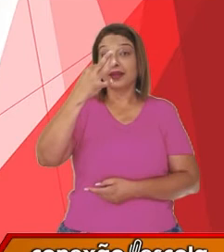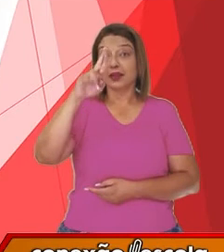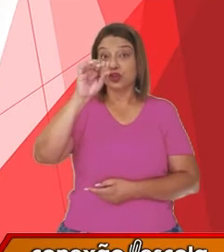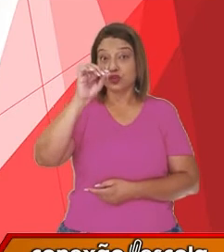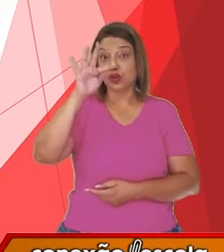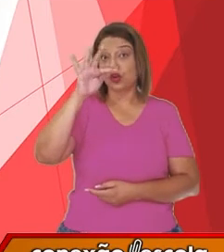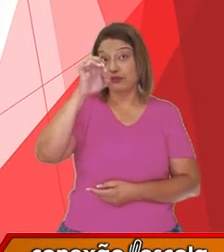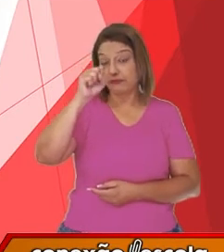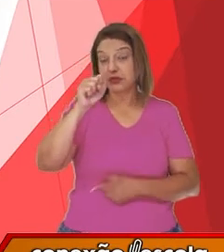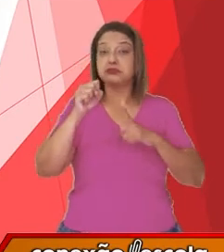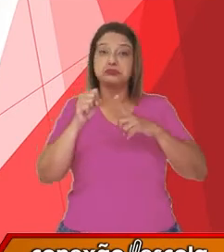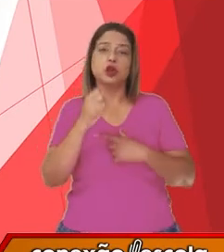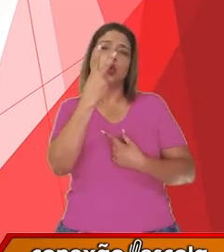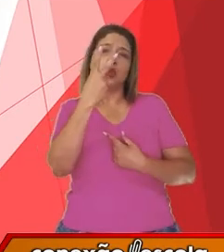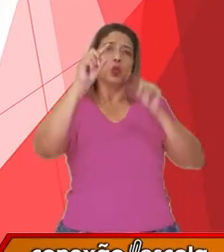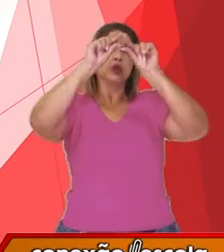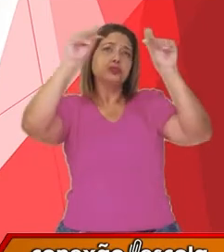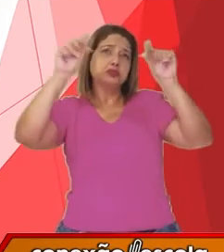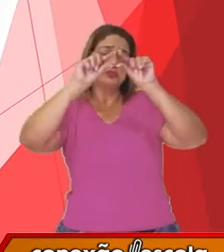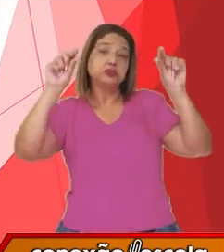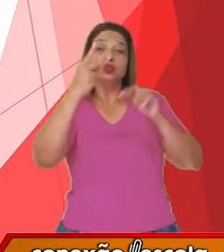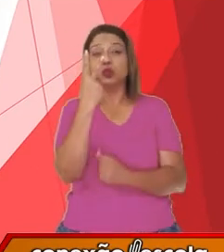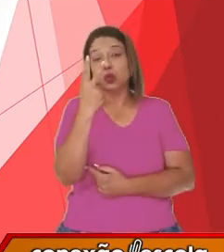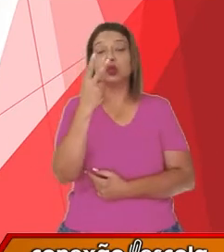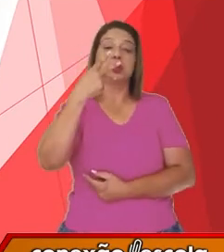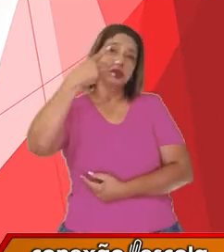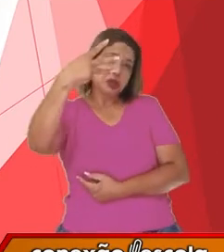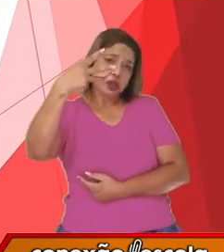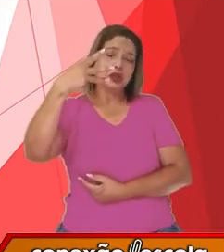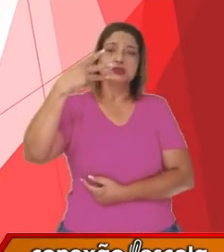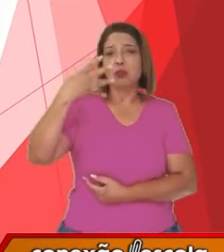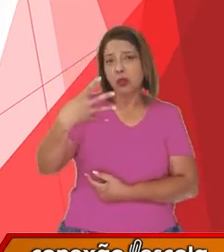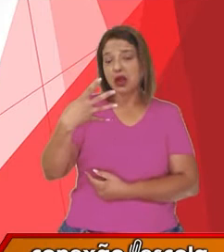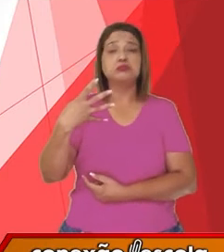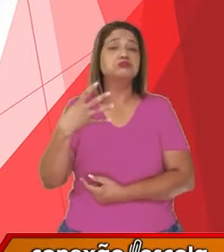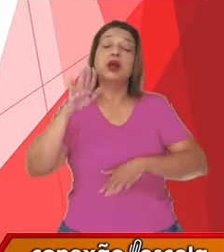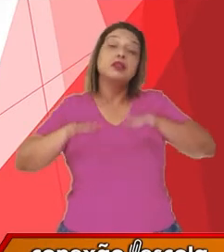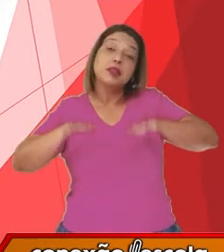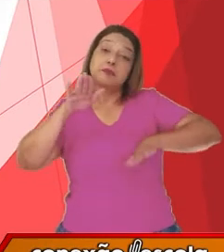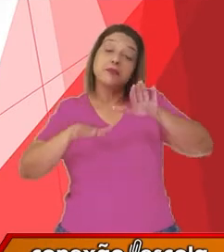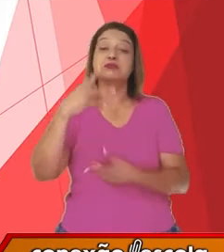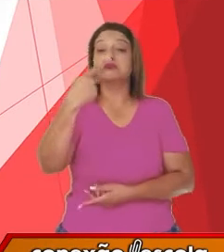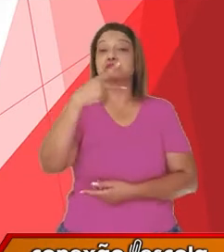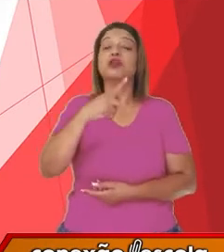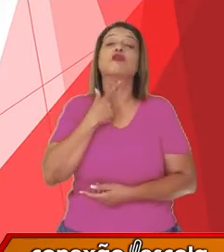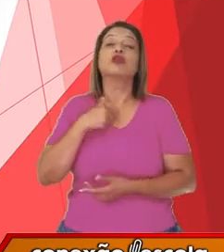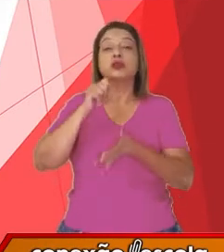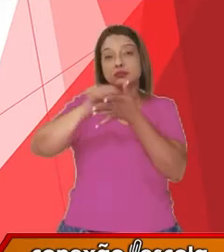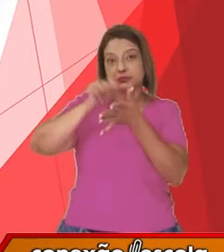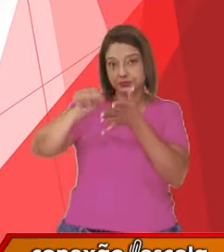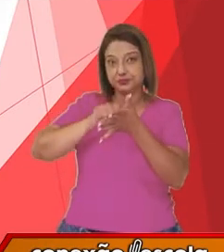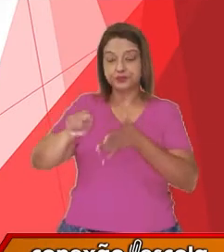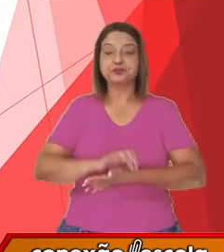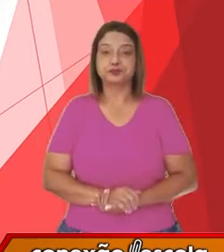podem ter 2 linhas, que são os versos, 3. Vai depender muito do autor. Tem